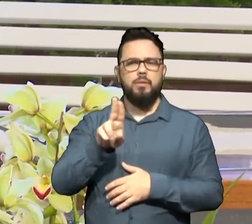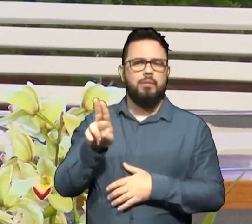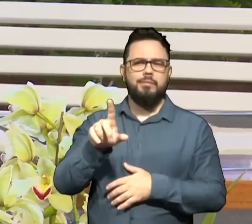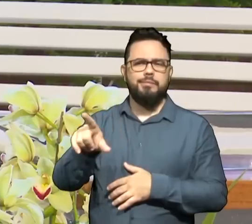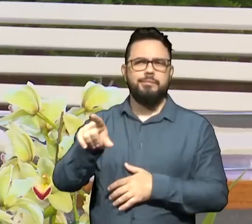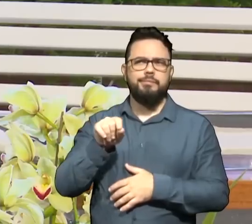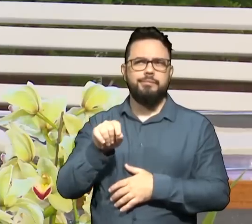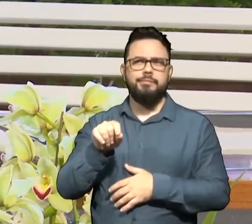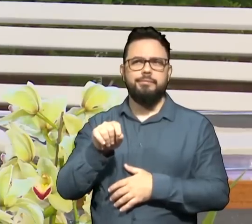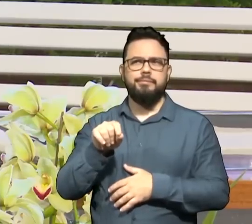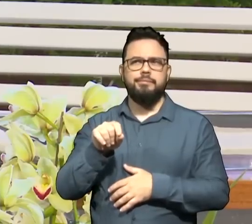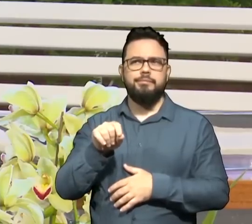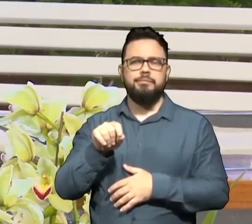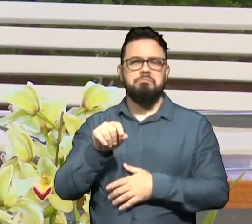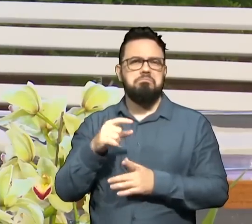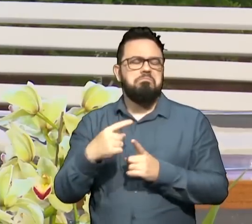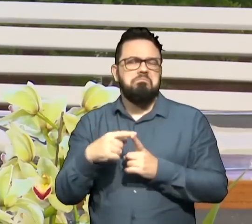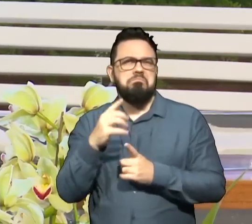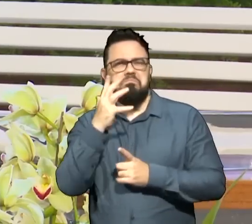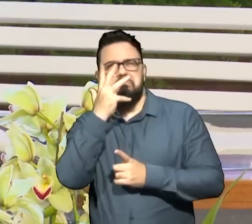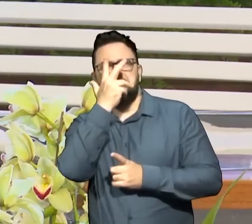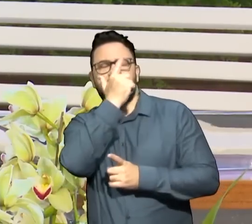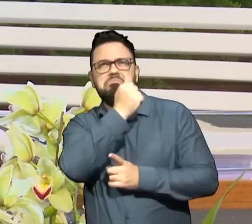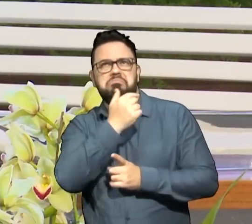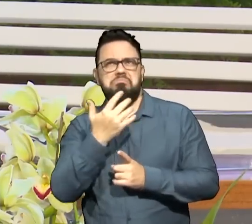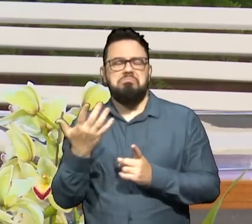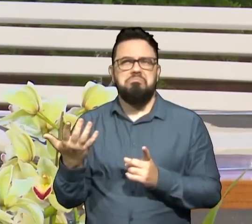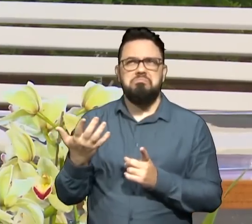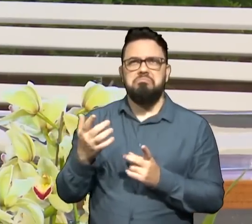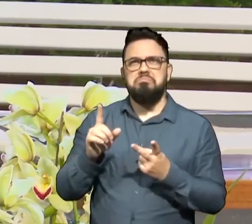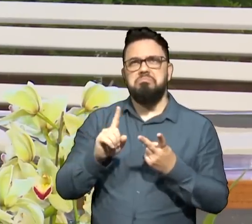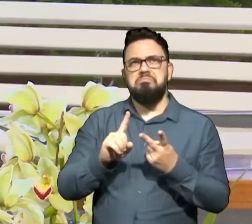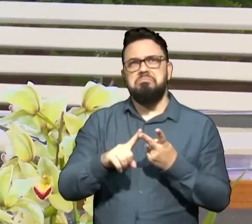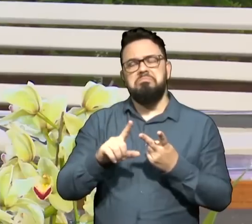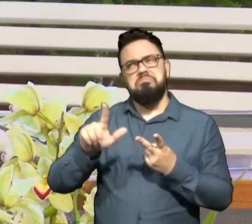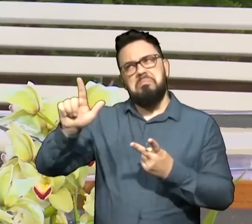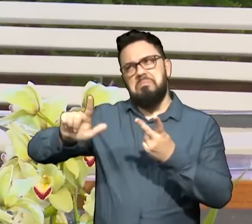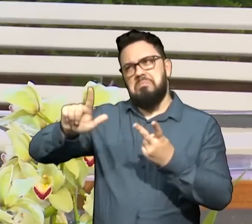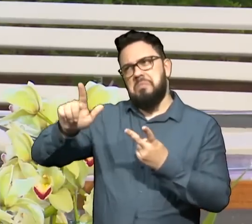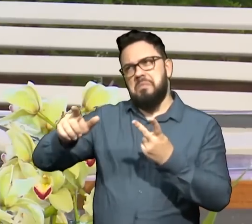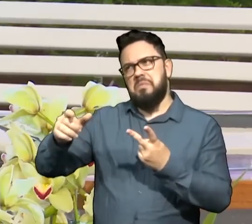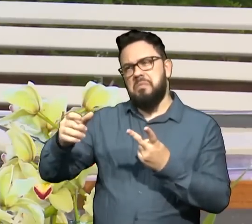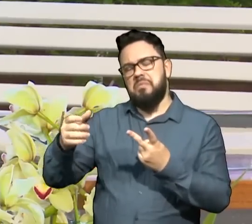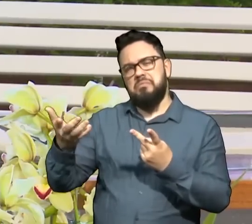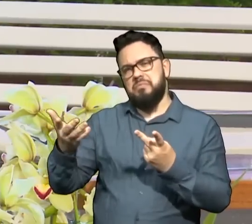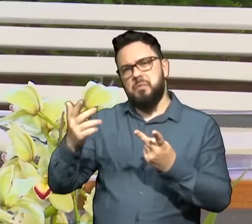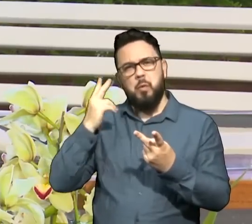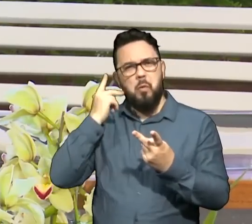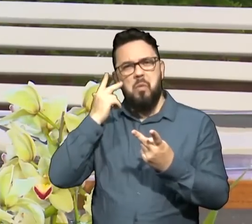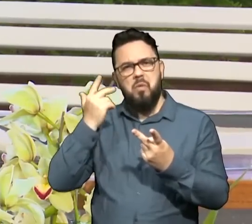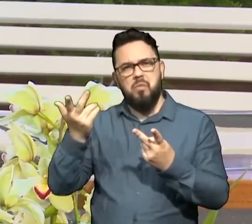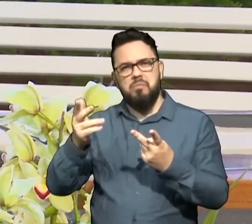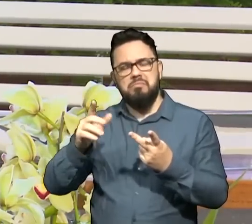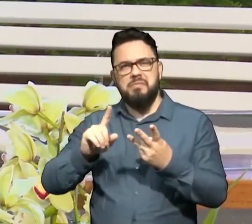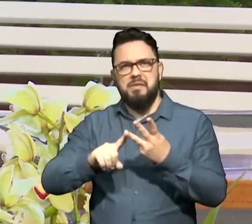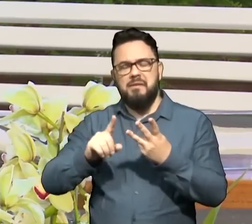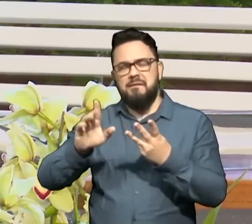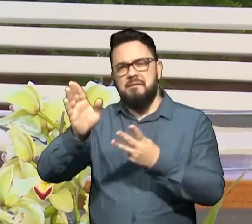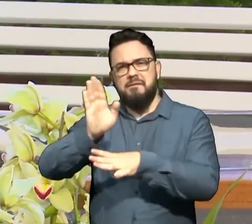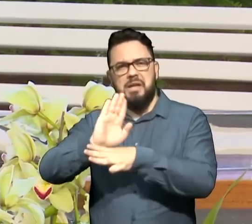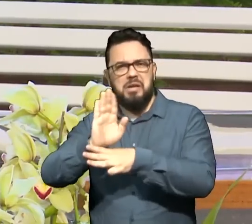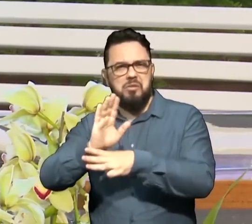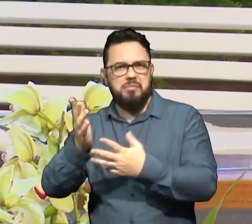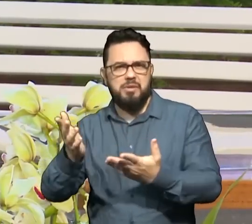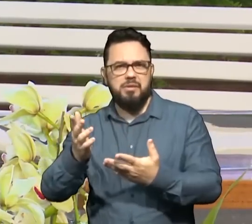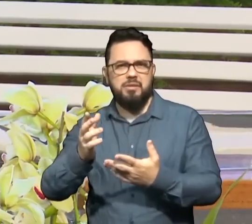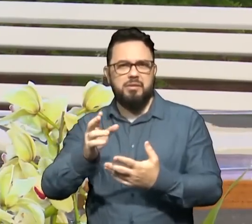nome porque é bonito Porque está na televisão tem uma um personagem de um filme aí quantos